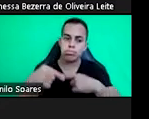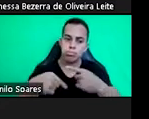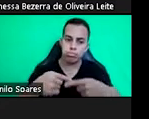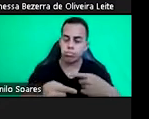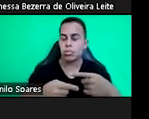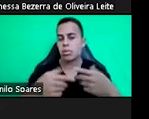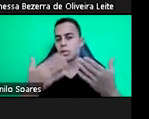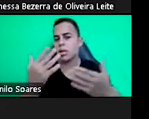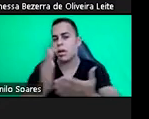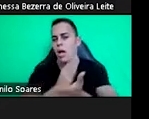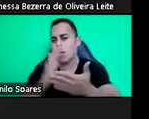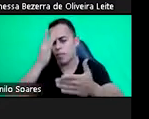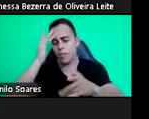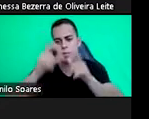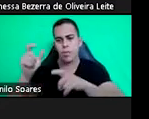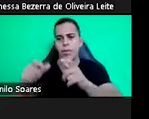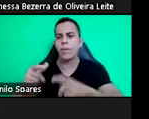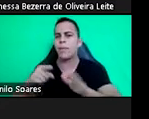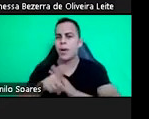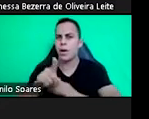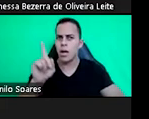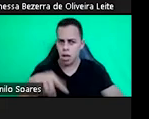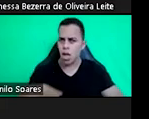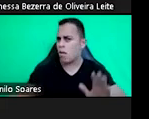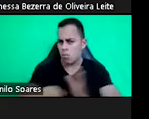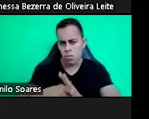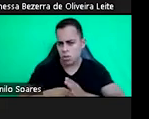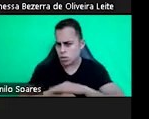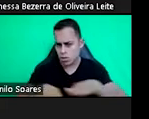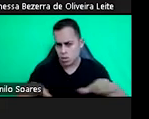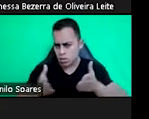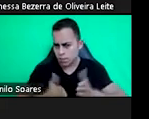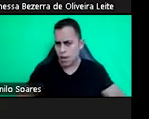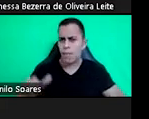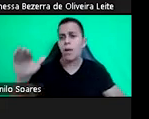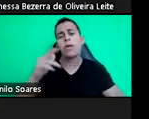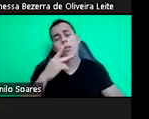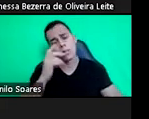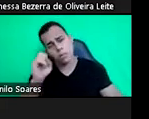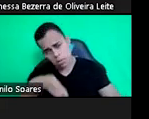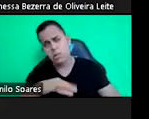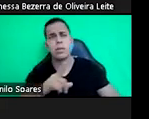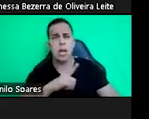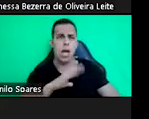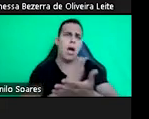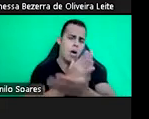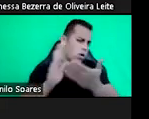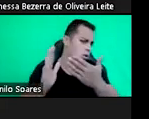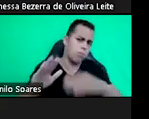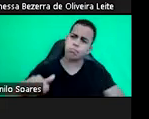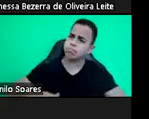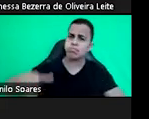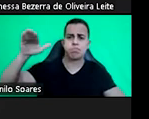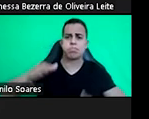perguntam, vem de fábrica, professor? E a gente diz, sim, tem uma parte bastante importante que vem de fábrica.